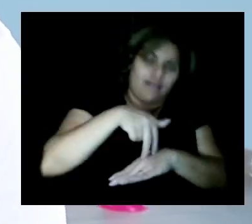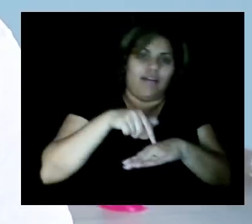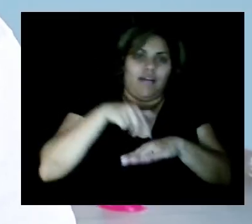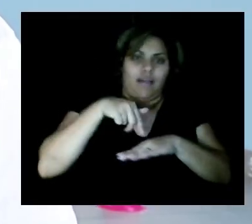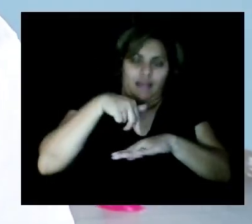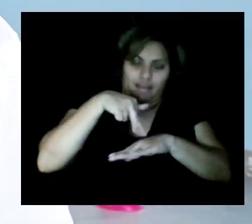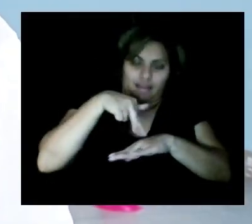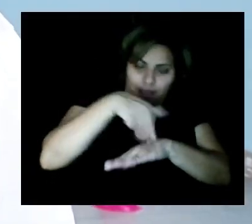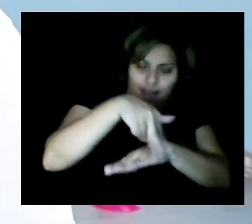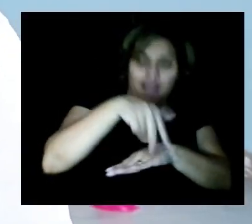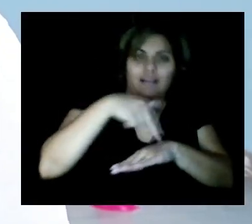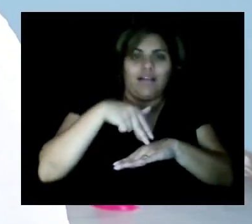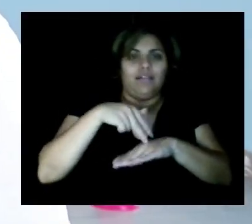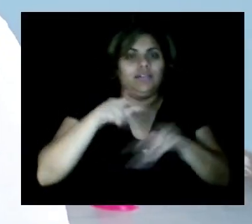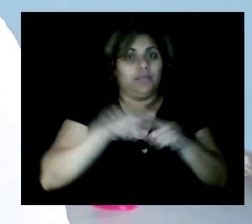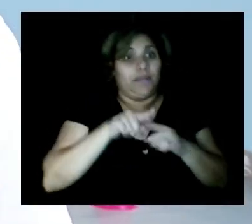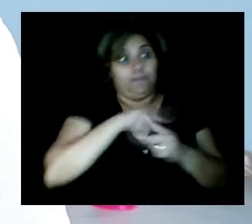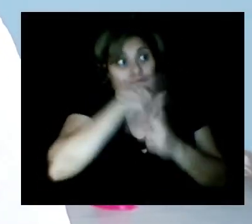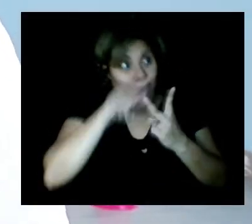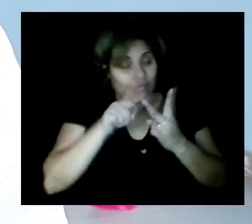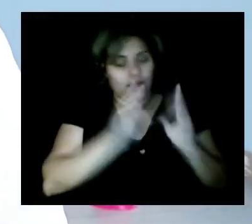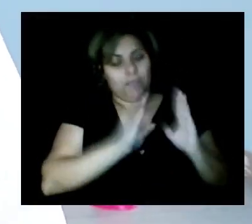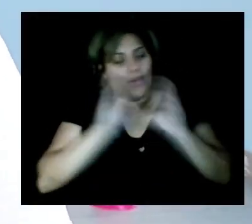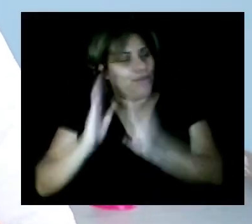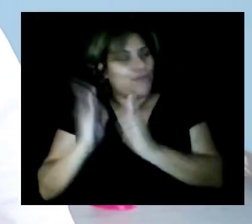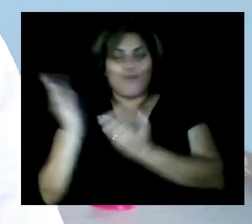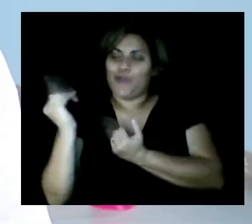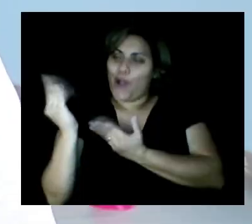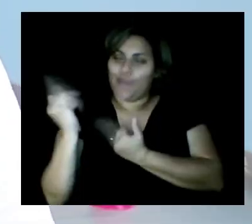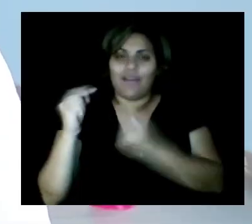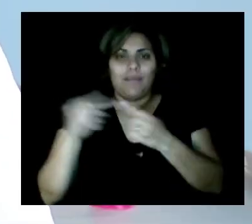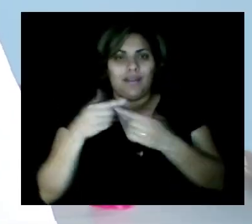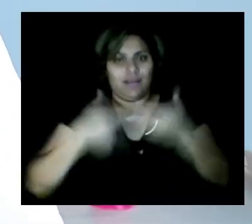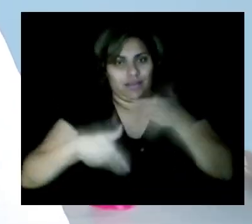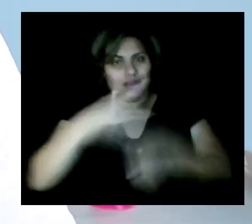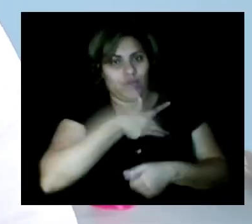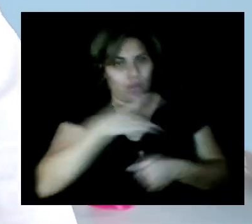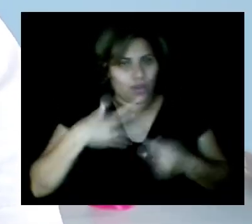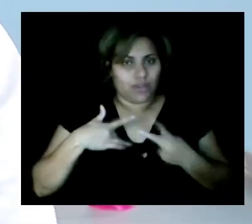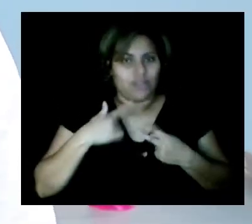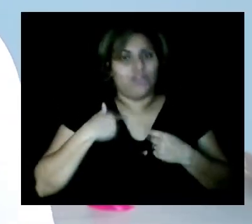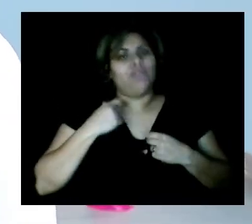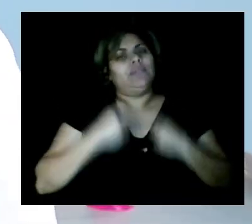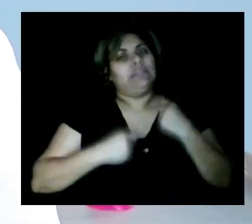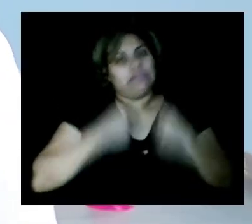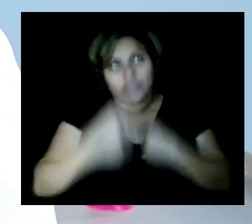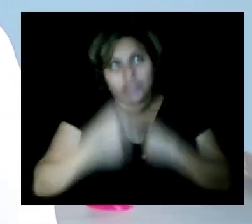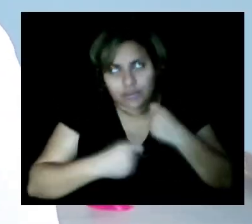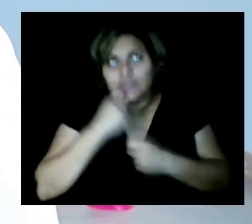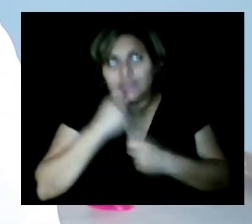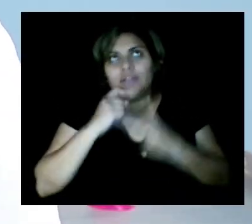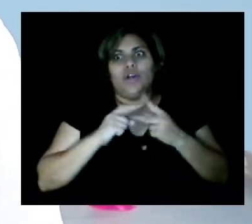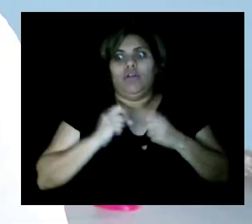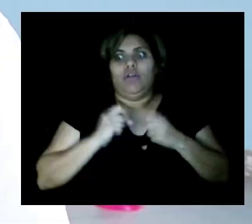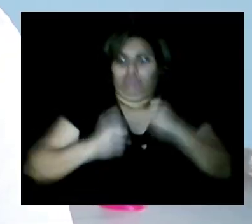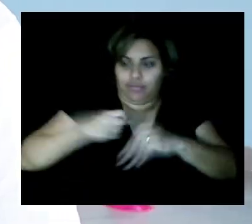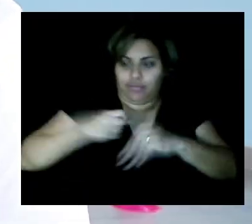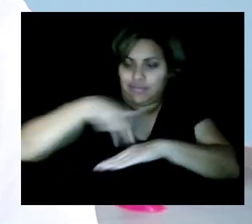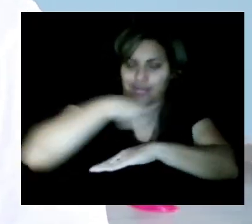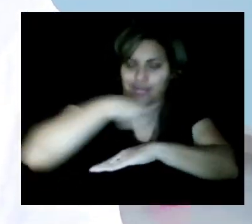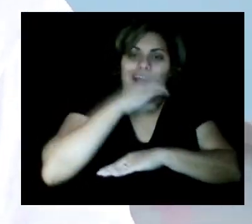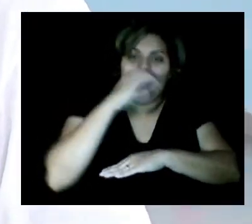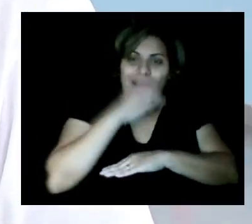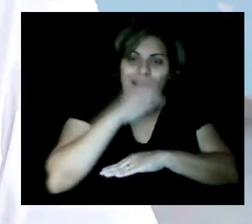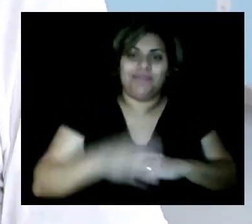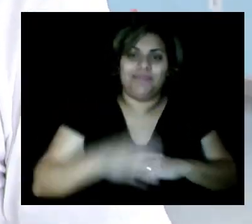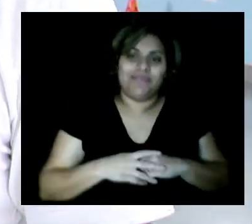gente trabalha mais a parte da saúde, parte de coração, a gente faz caminhadas, corridas, mais ou menos assim. E isso